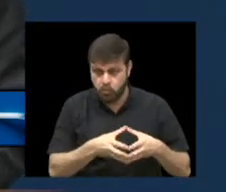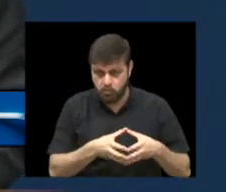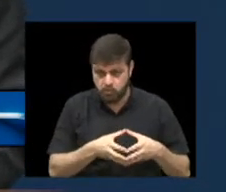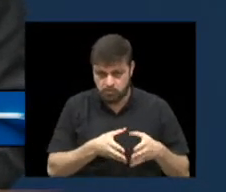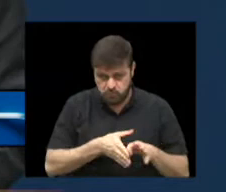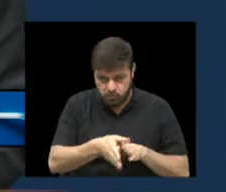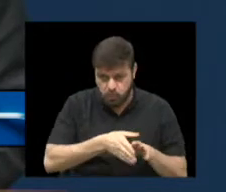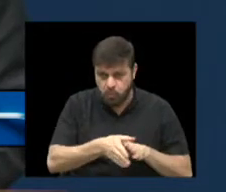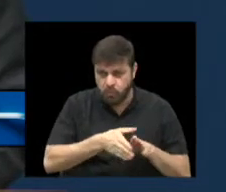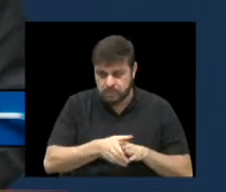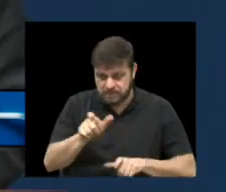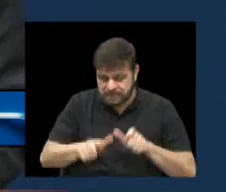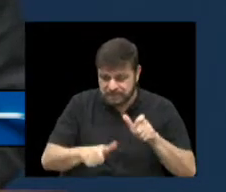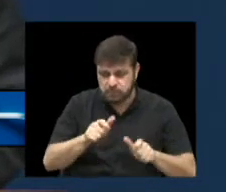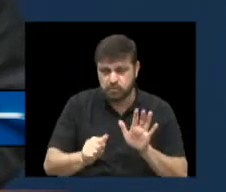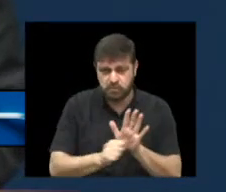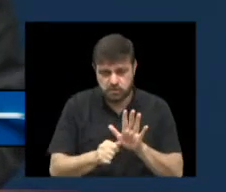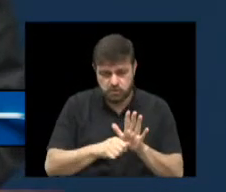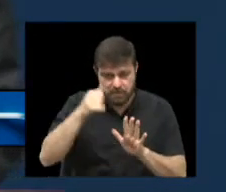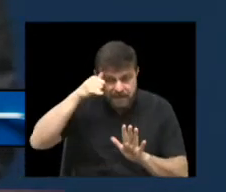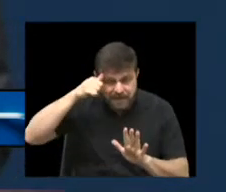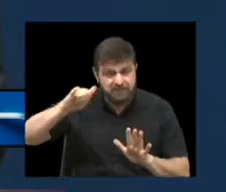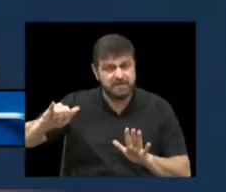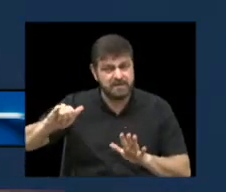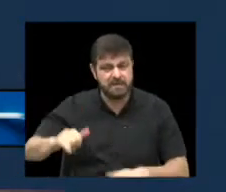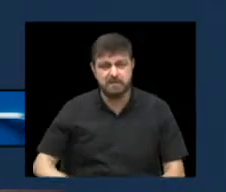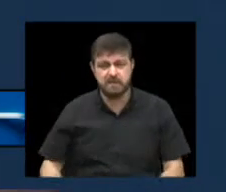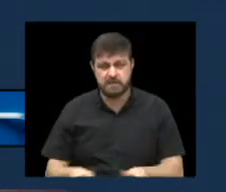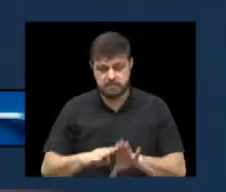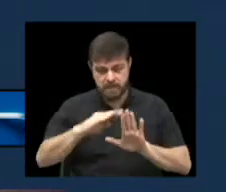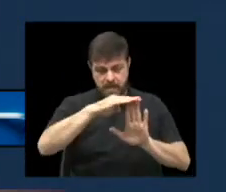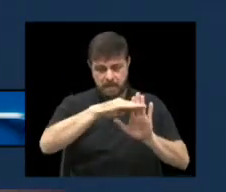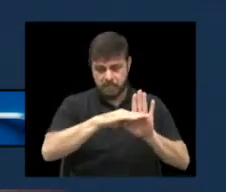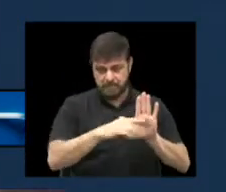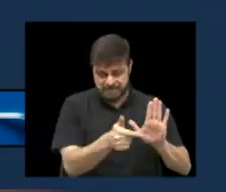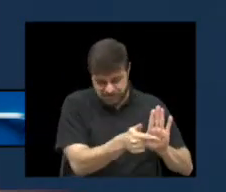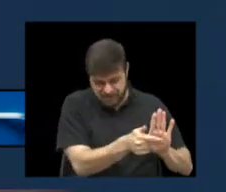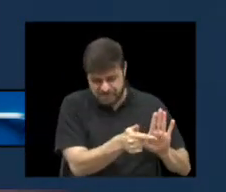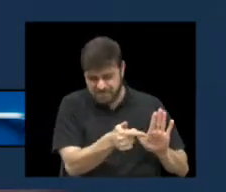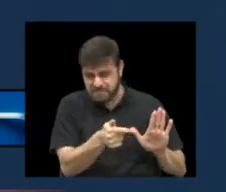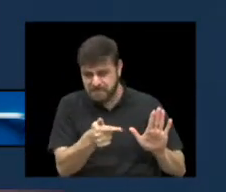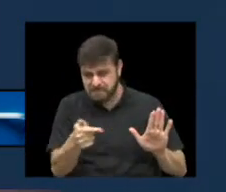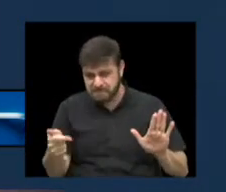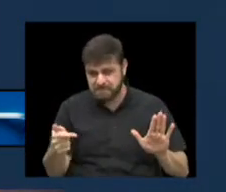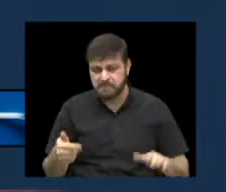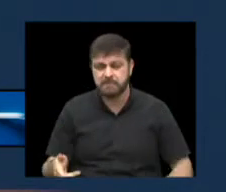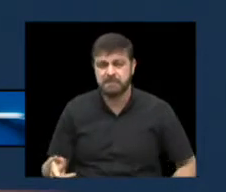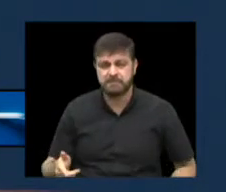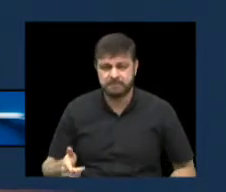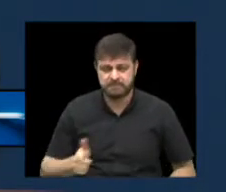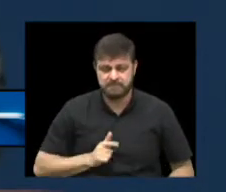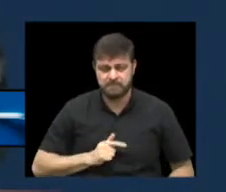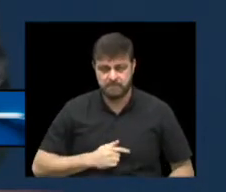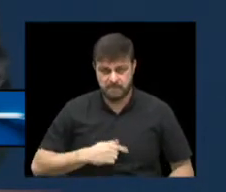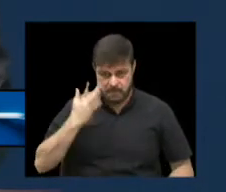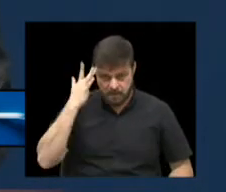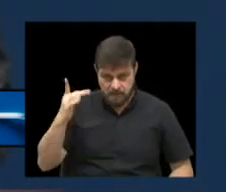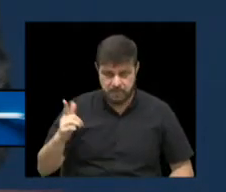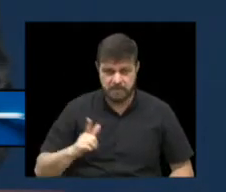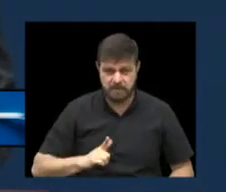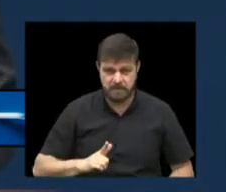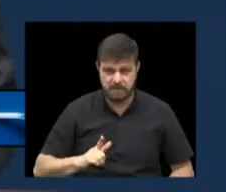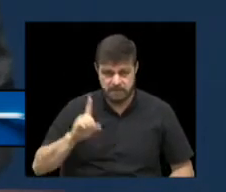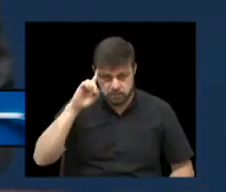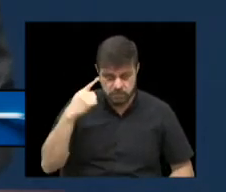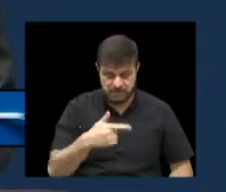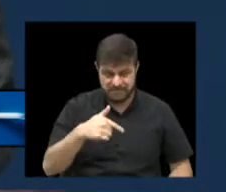de Álcool e Outras Drogas, e a programação da semana continua. Amanhã, dia 27, no plenário